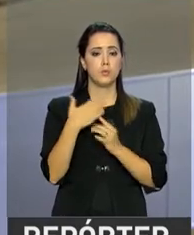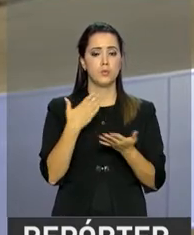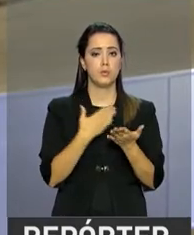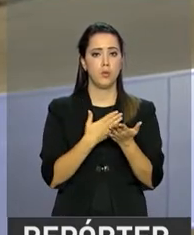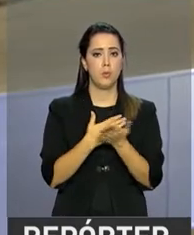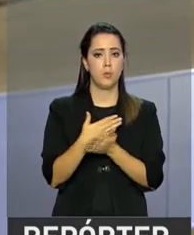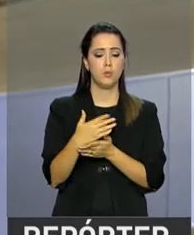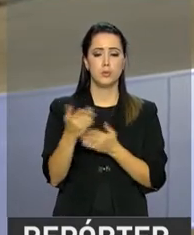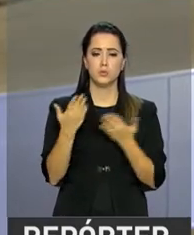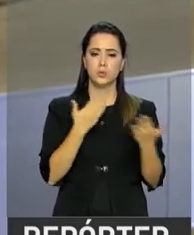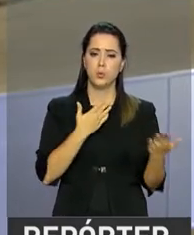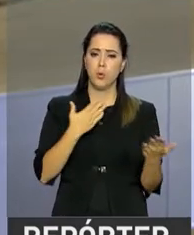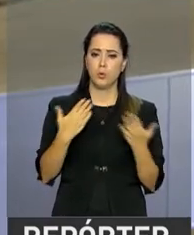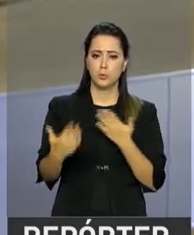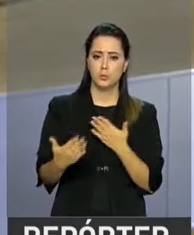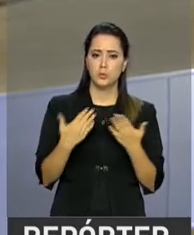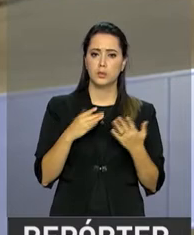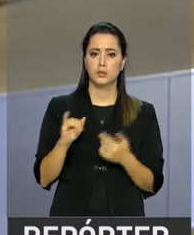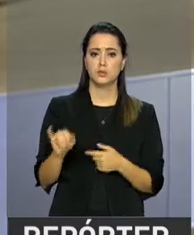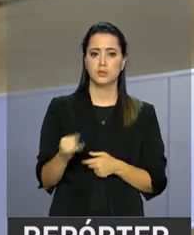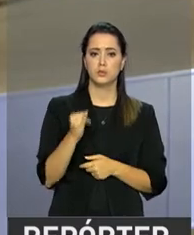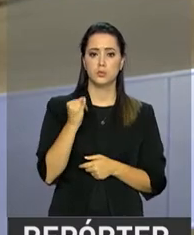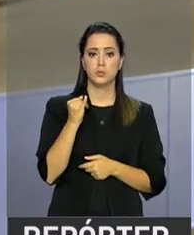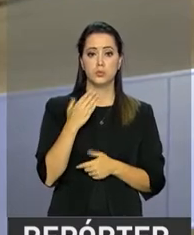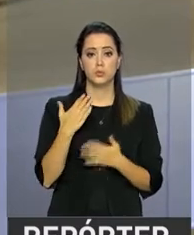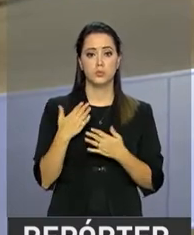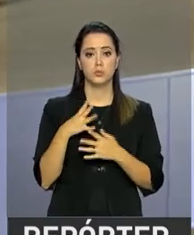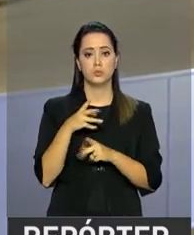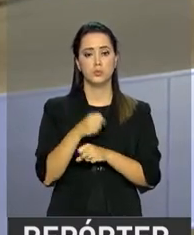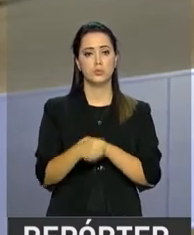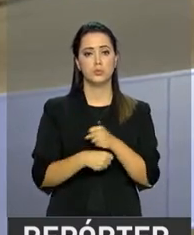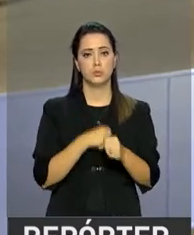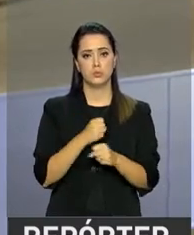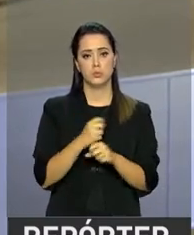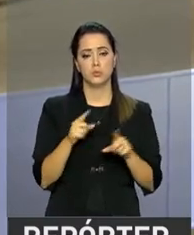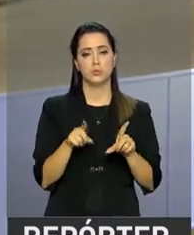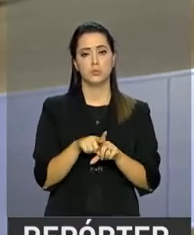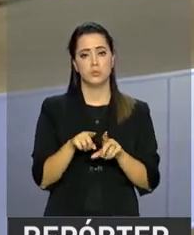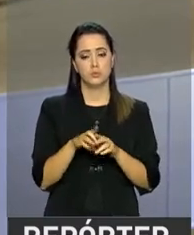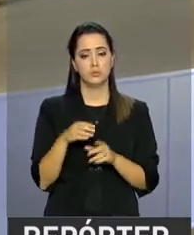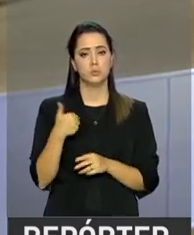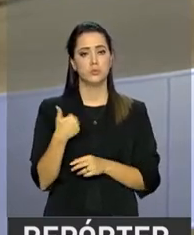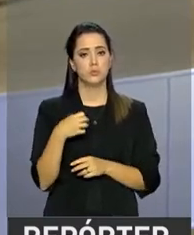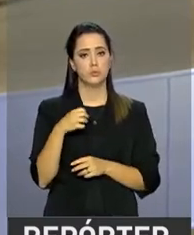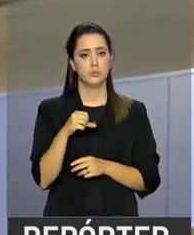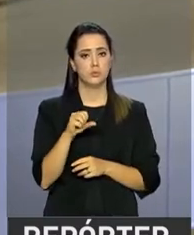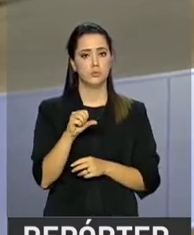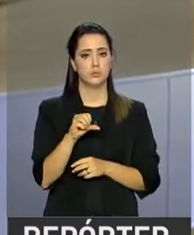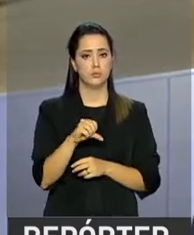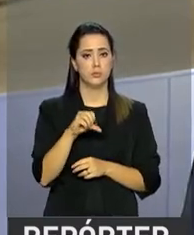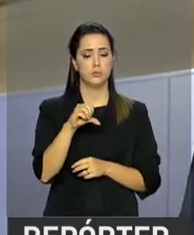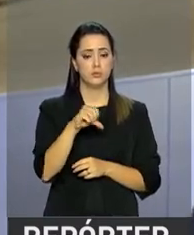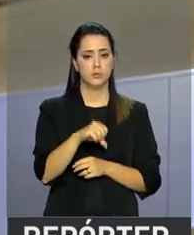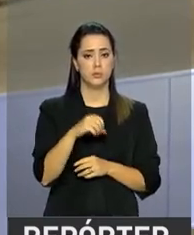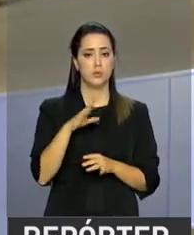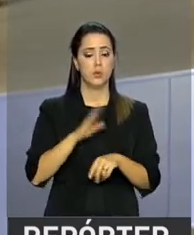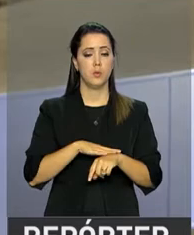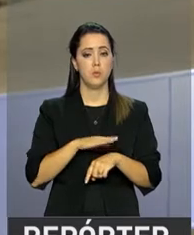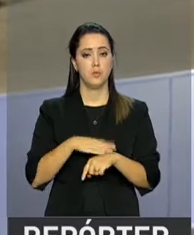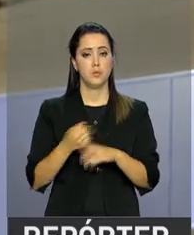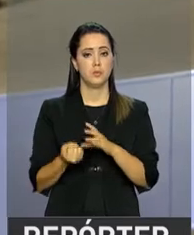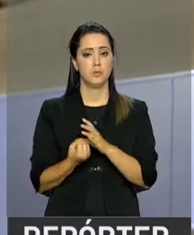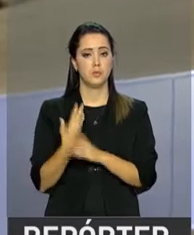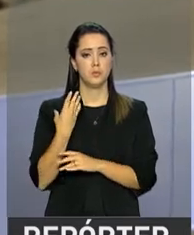a história dessas taxas de forma sistemática e também desde 1999 quando foi